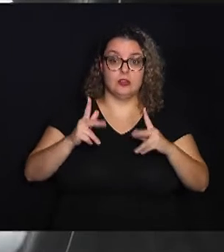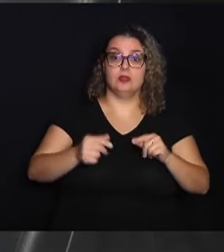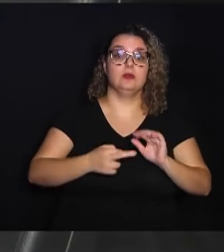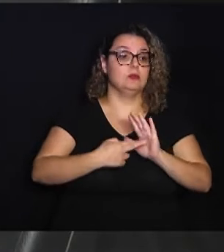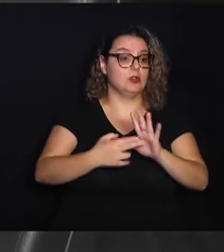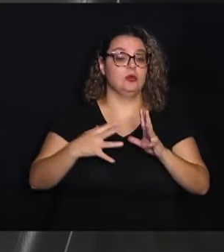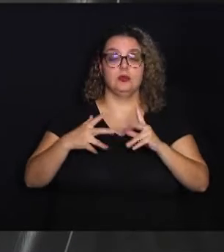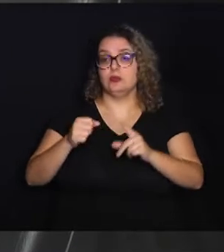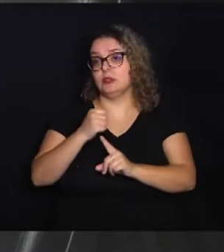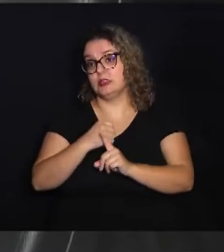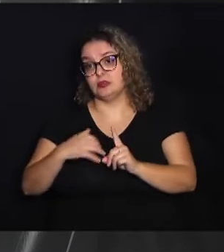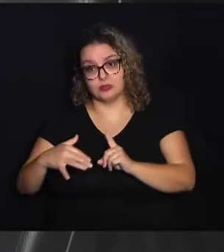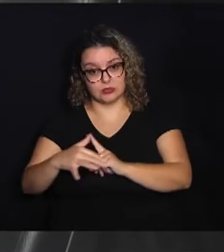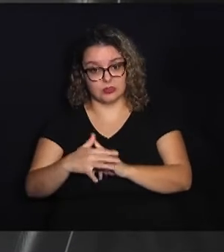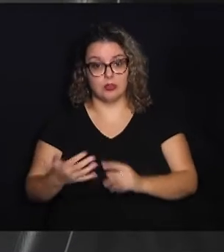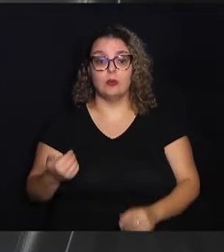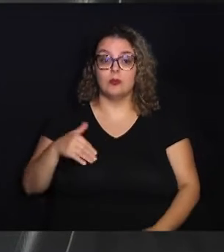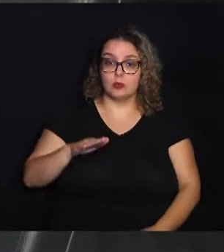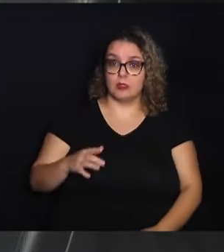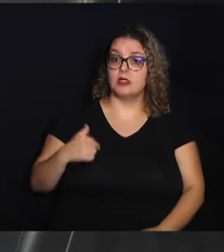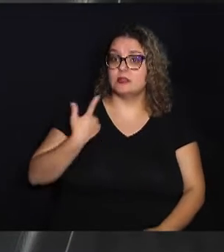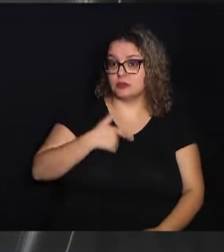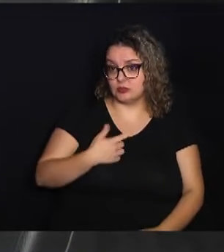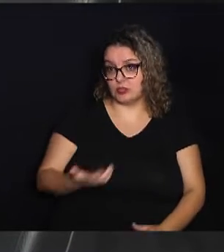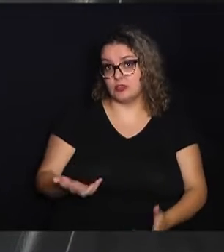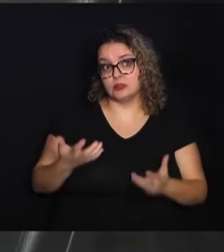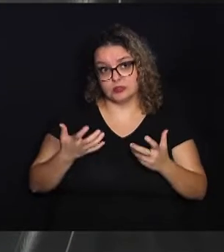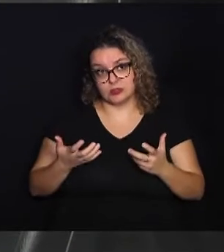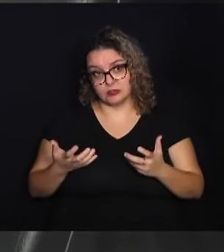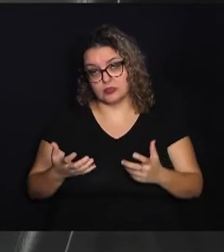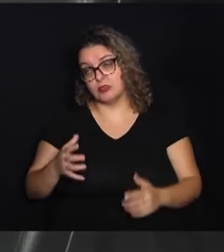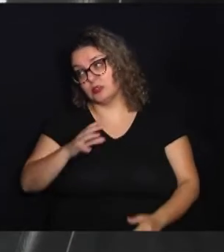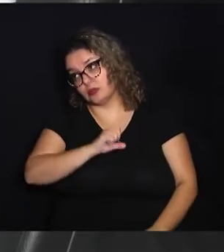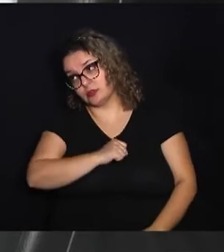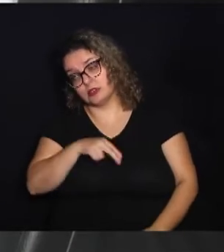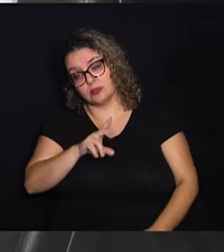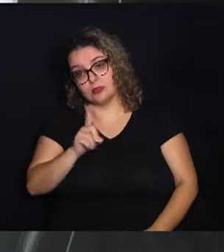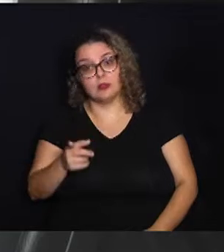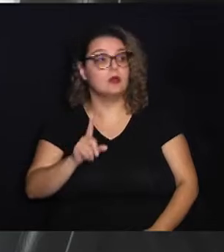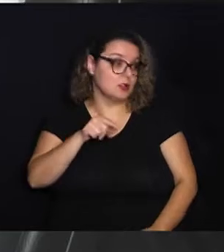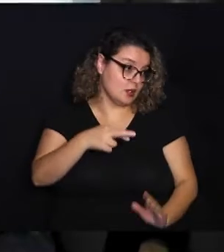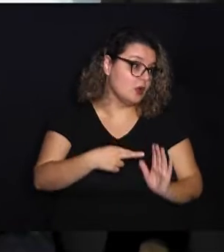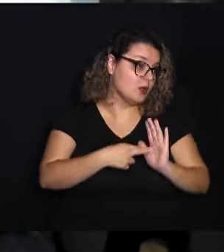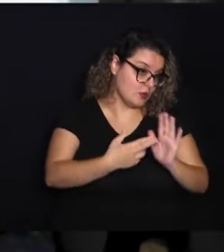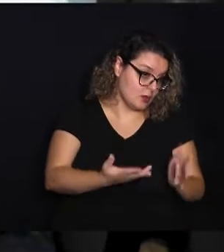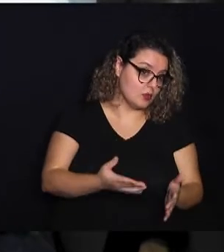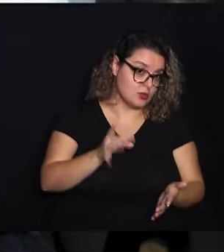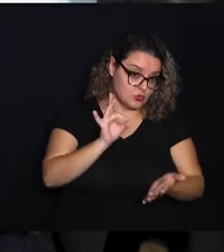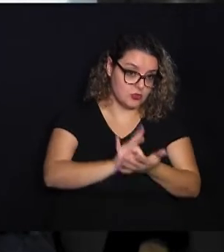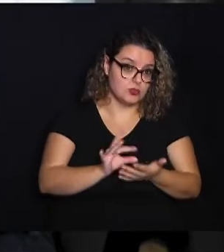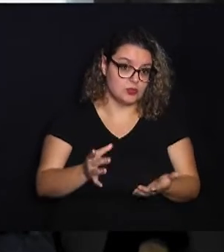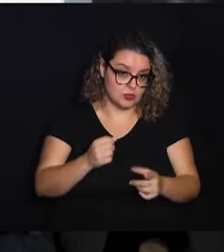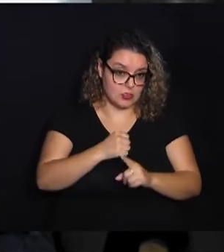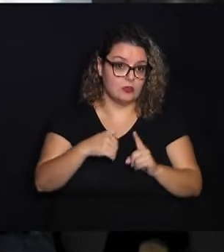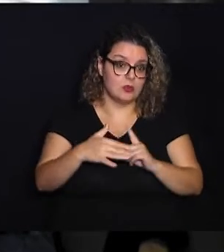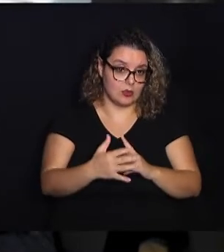de toda a sociedade. Por mais que a gente goste ou não goste... Que é como representa o que tem, de fato, na sociedade, uma coisa